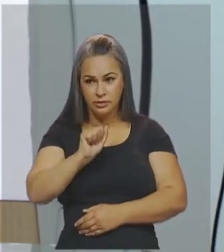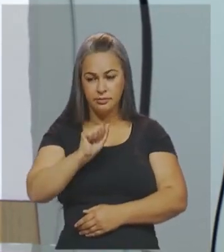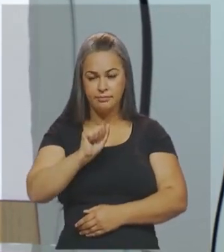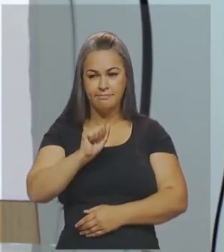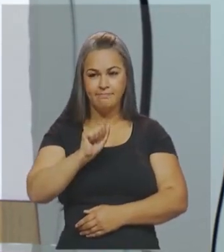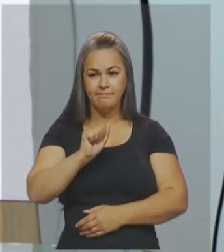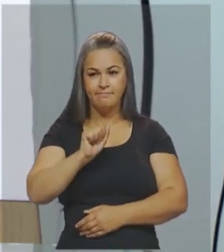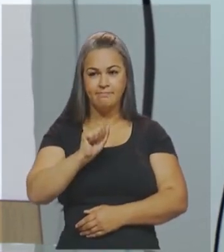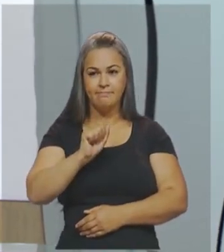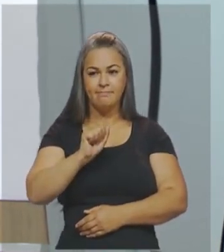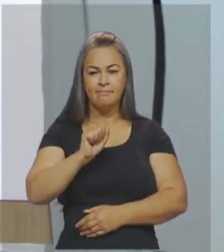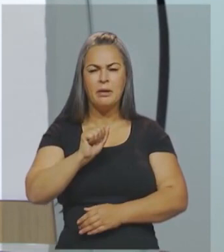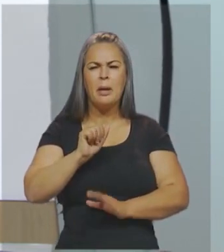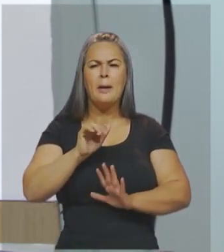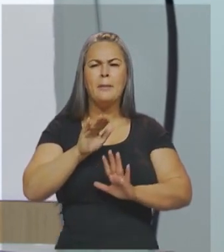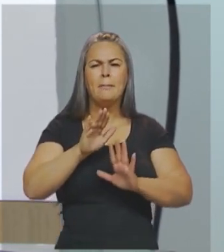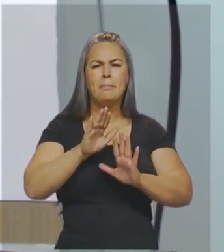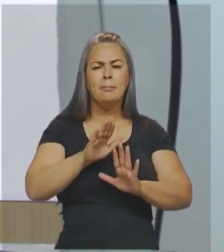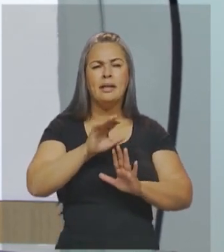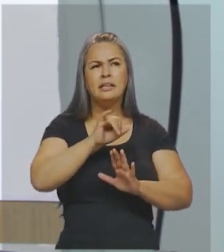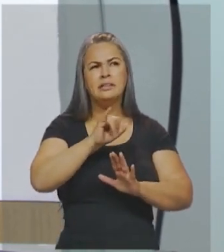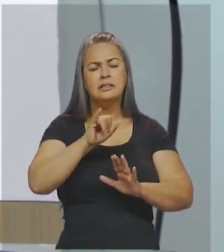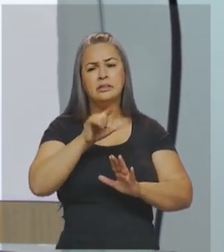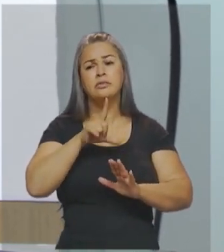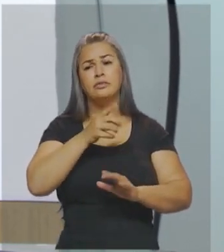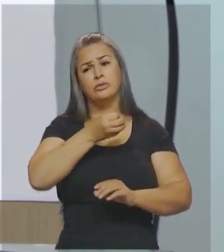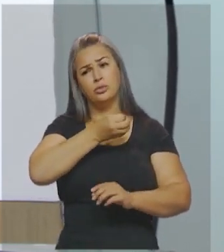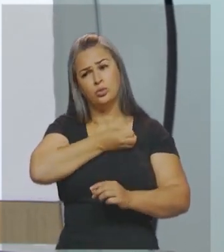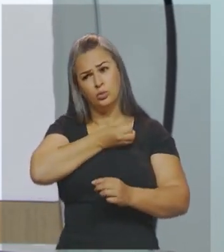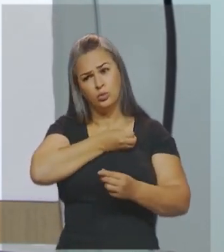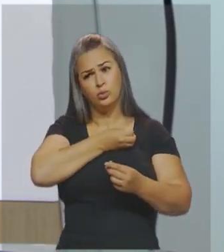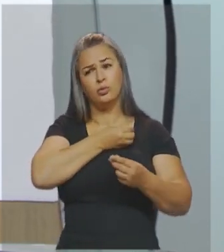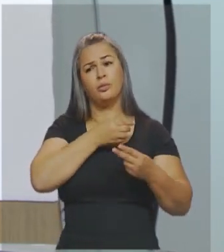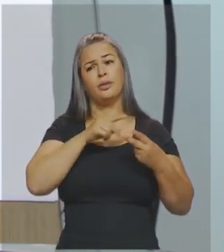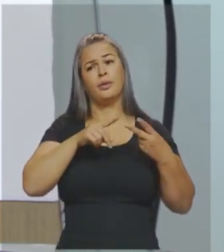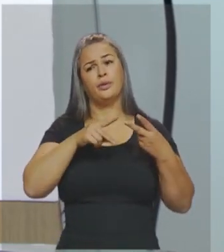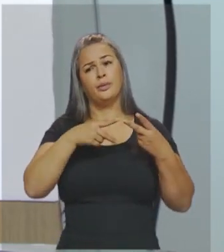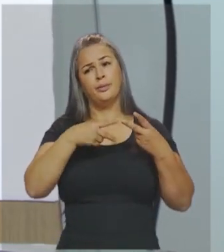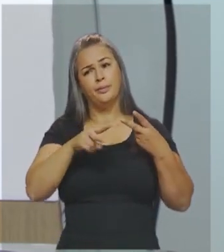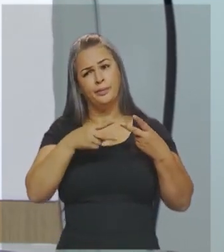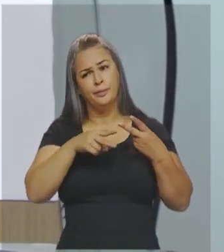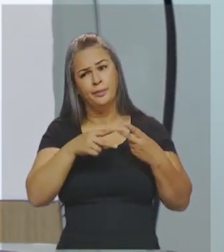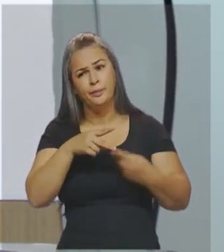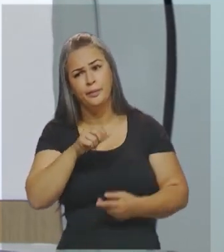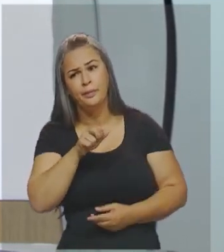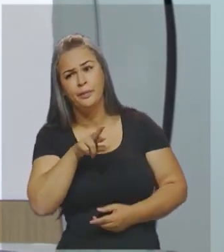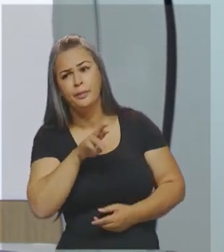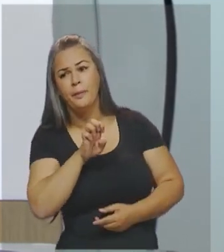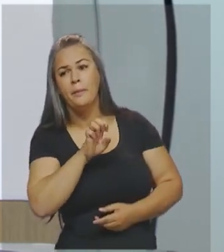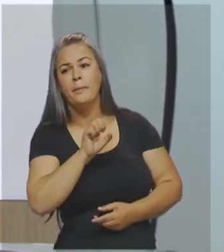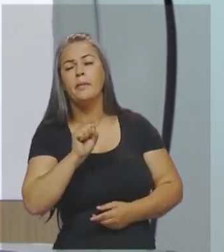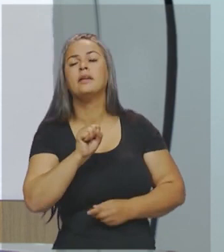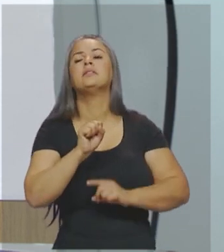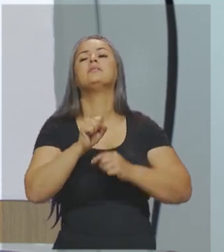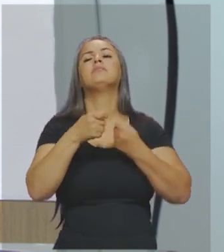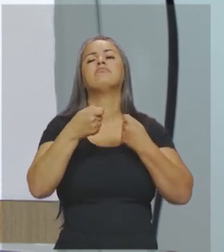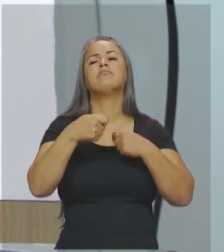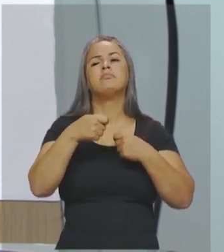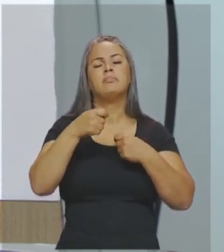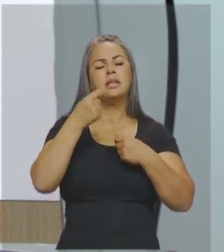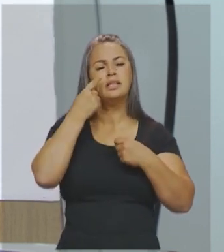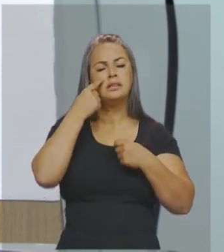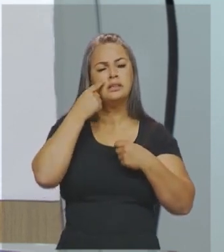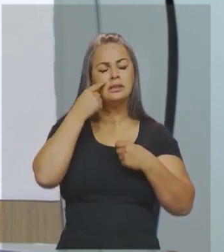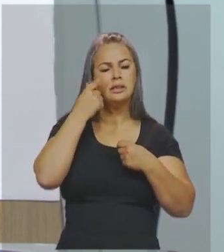Agora, caso se fosse uma quantidade par, a gente tem que pegar os valores dos termos centrais e fazer o mesmo processo.